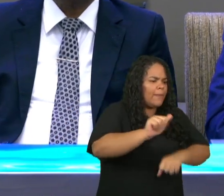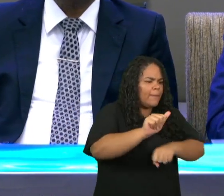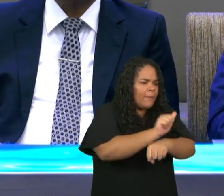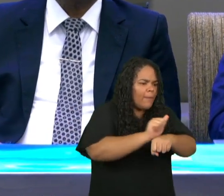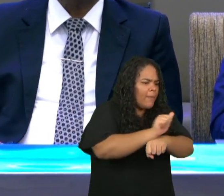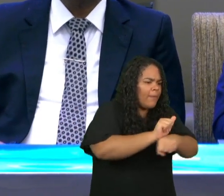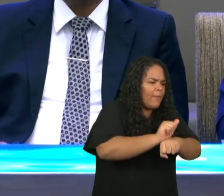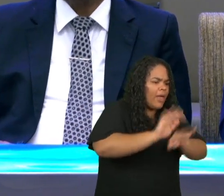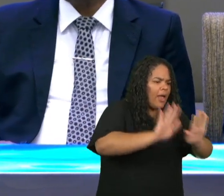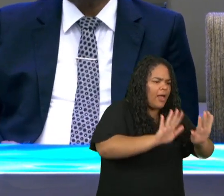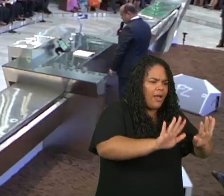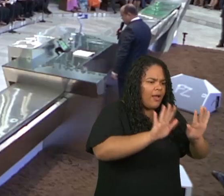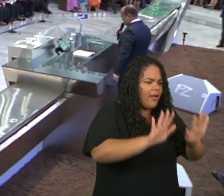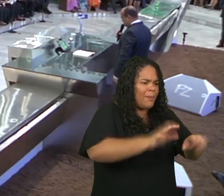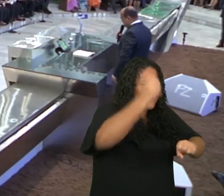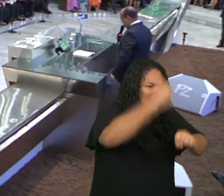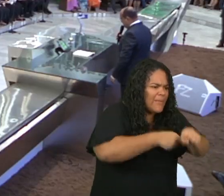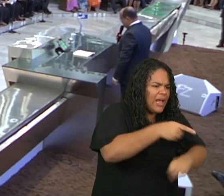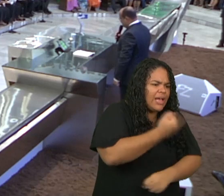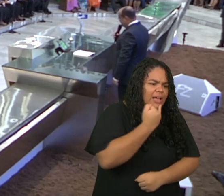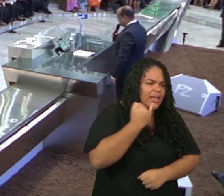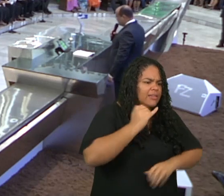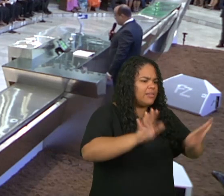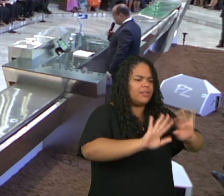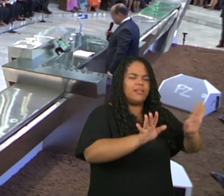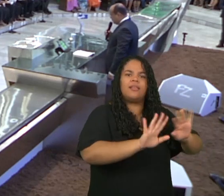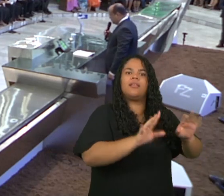Deus preservou Isaac.